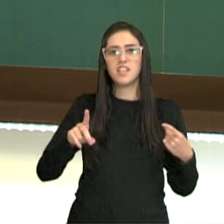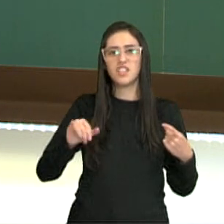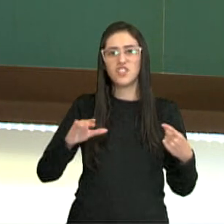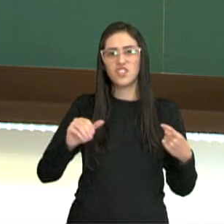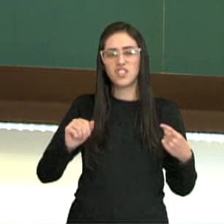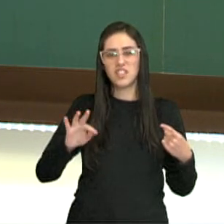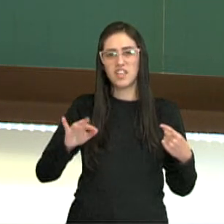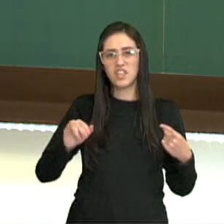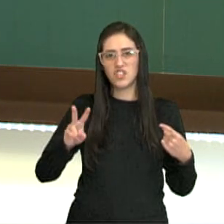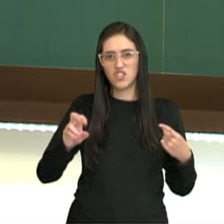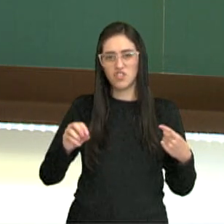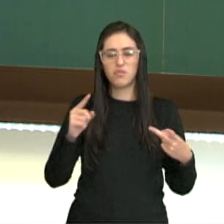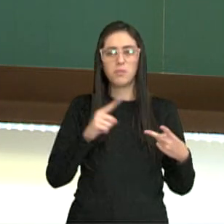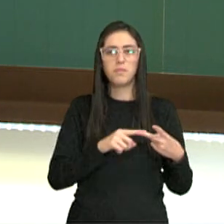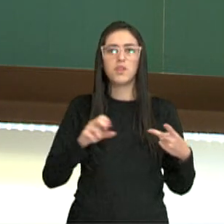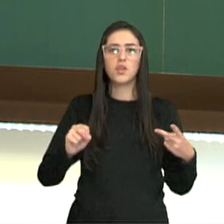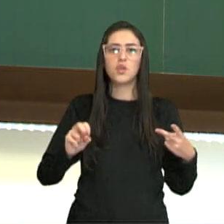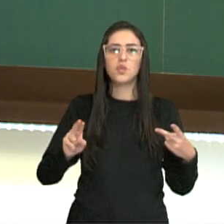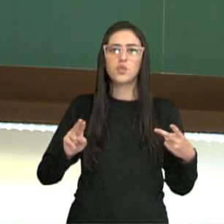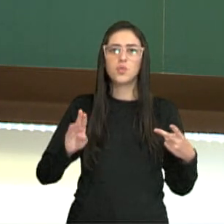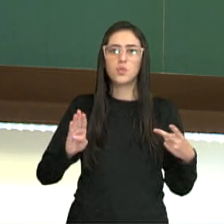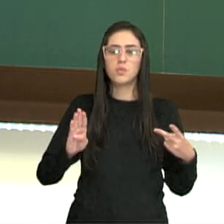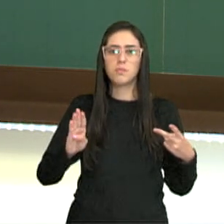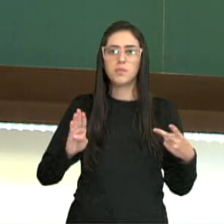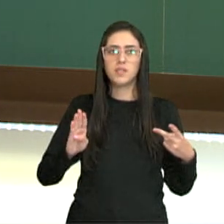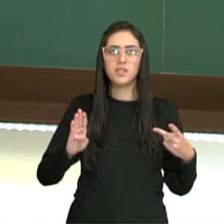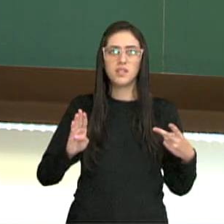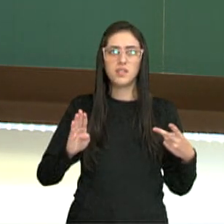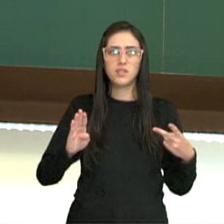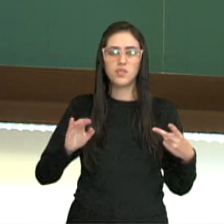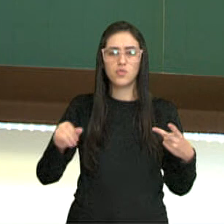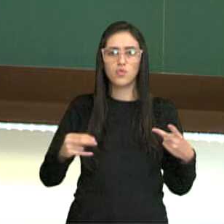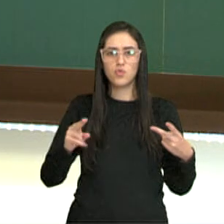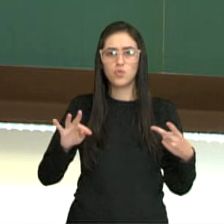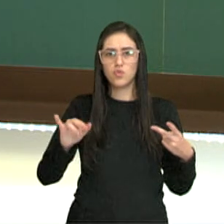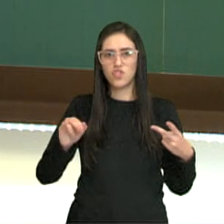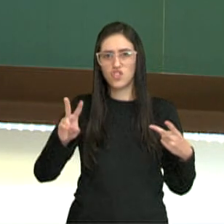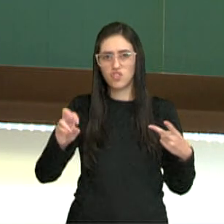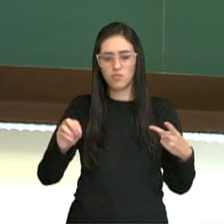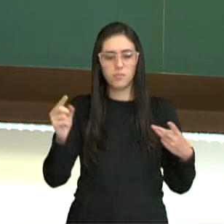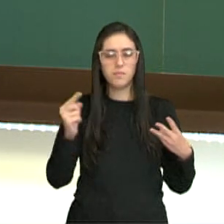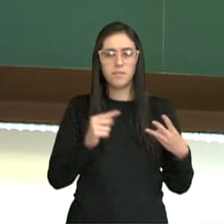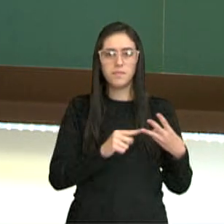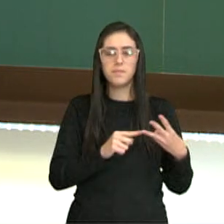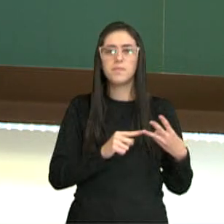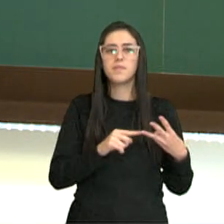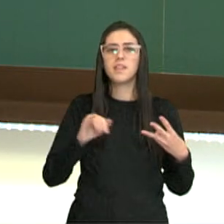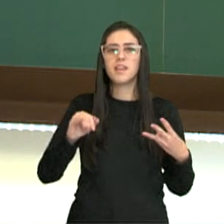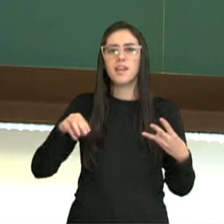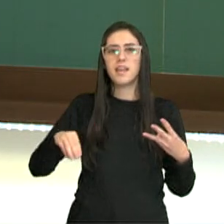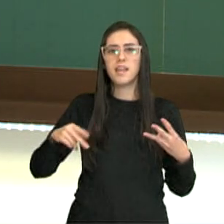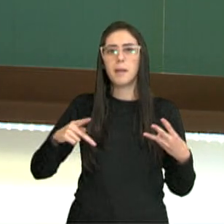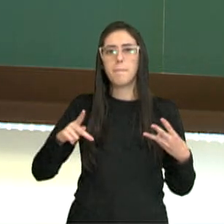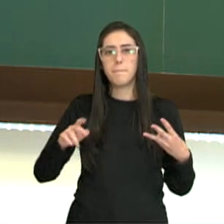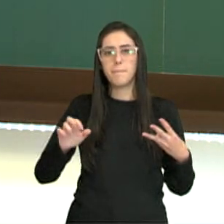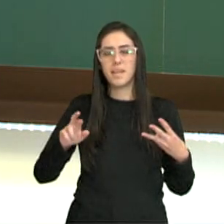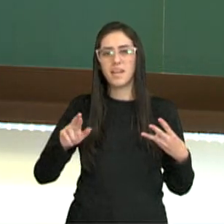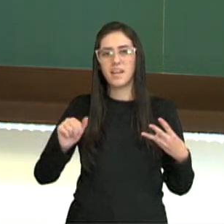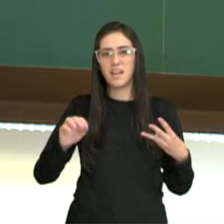subjuntivo e o modo imperativo. Indicativo é quando nós estamos falando de uma coisa certa, de algo